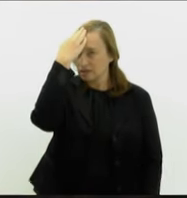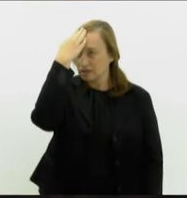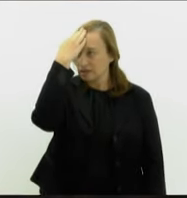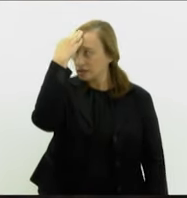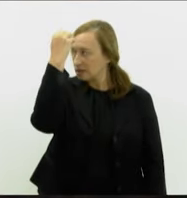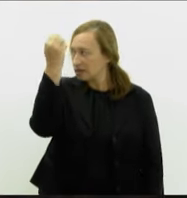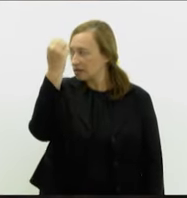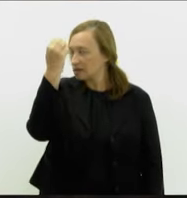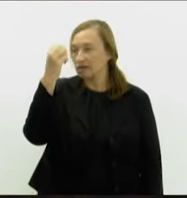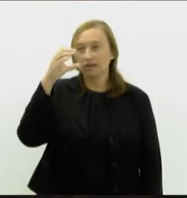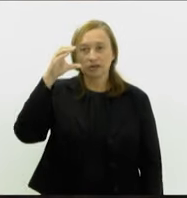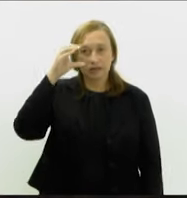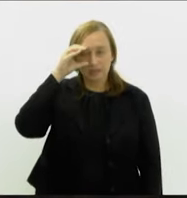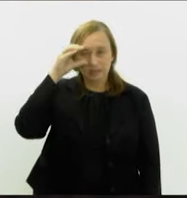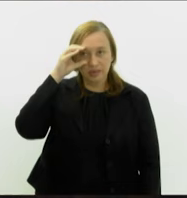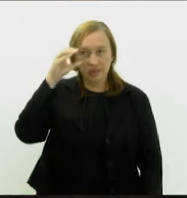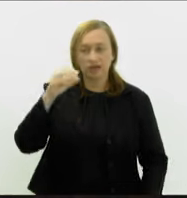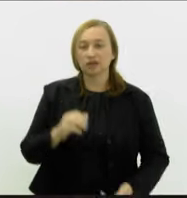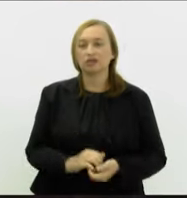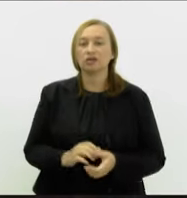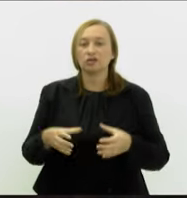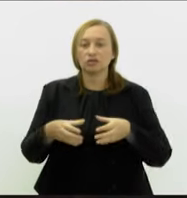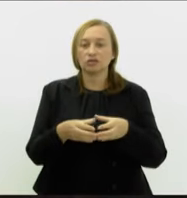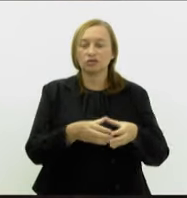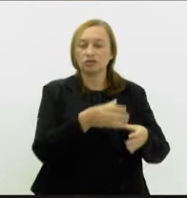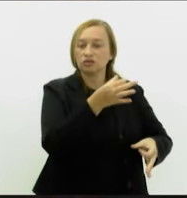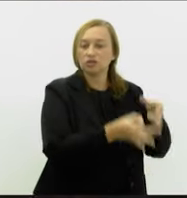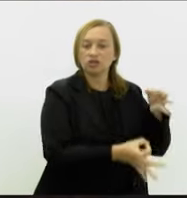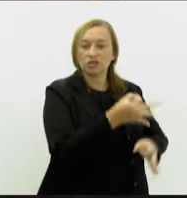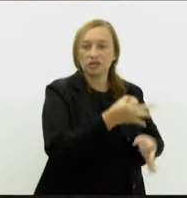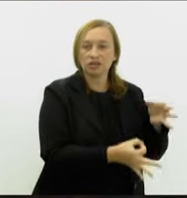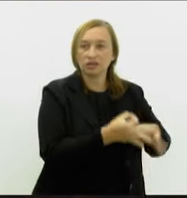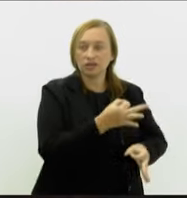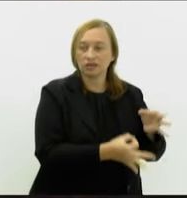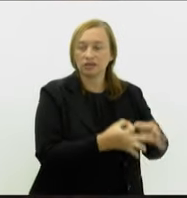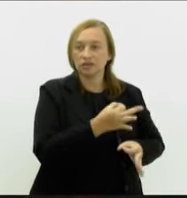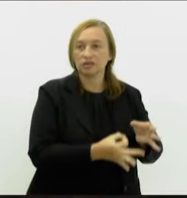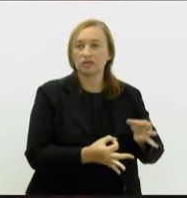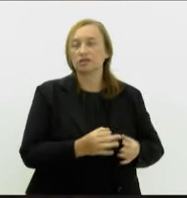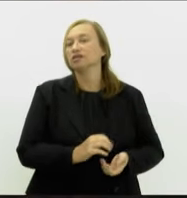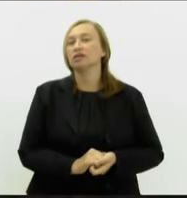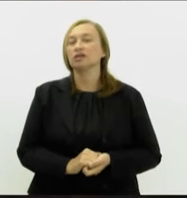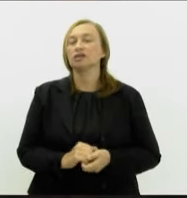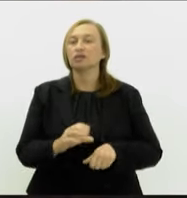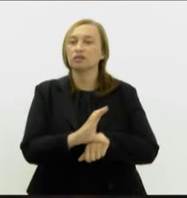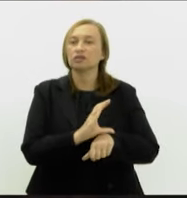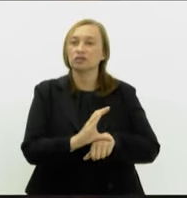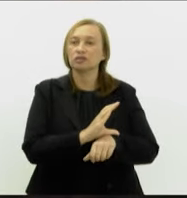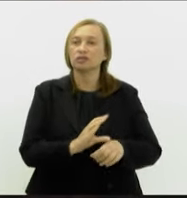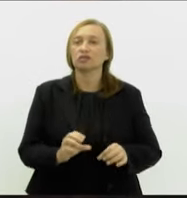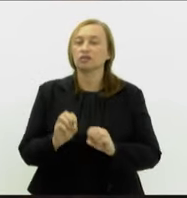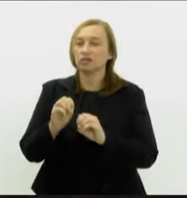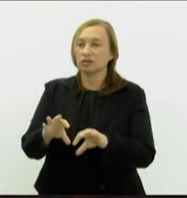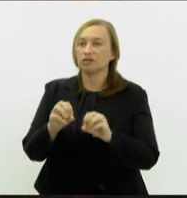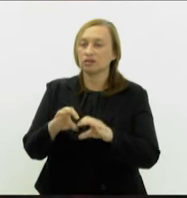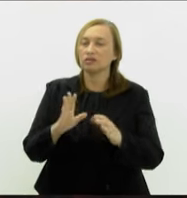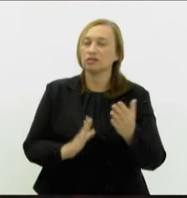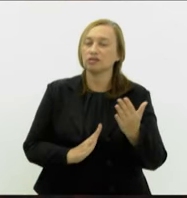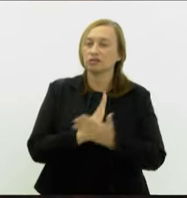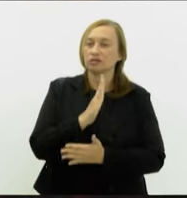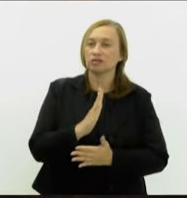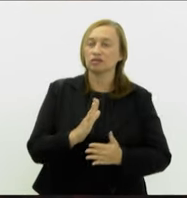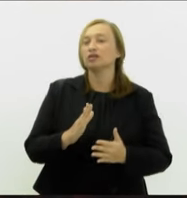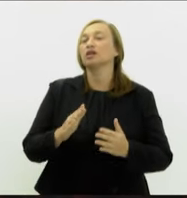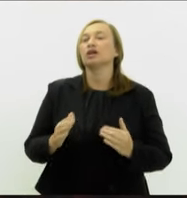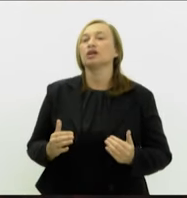Rio de Janeiro. Pareceres das comissões de Constituição e Justiça pela Constitucionalidade, de Educação favorável, de